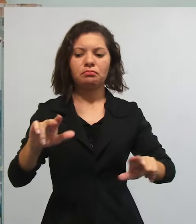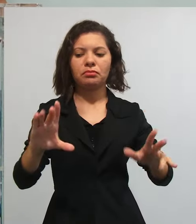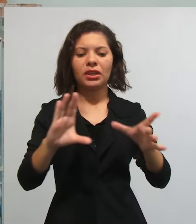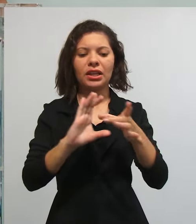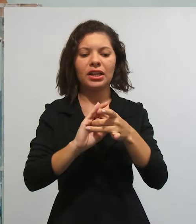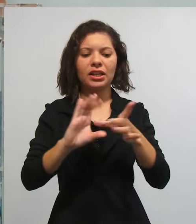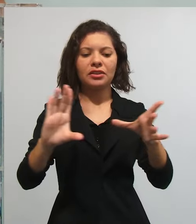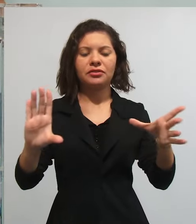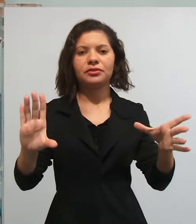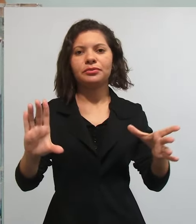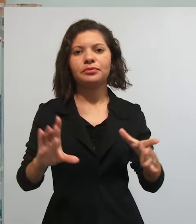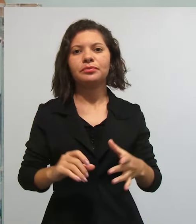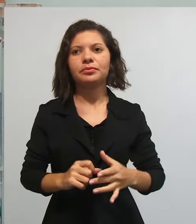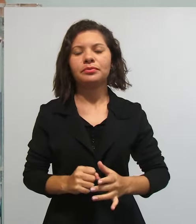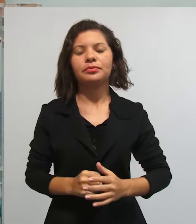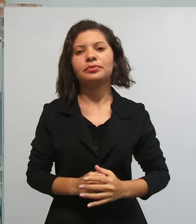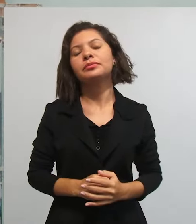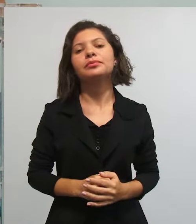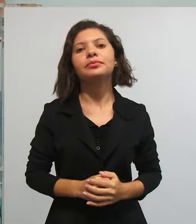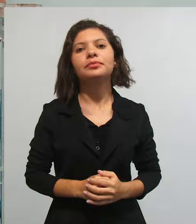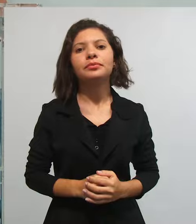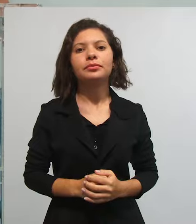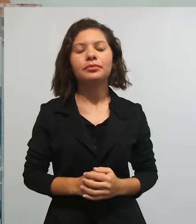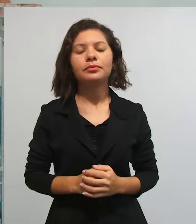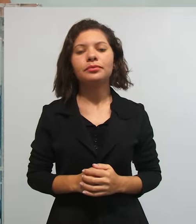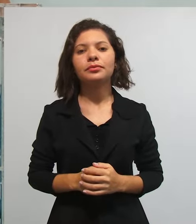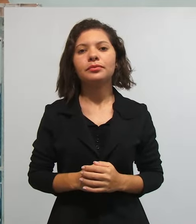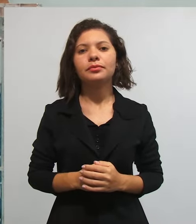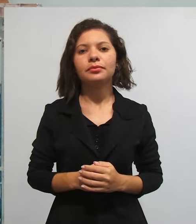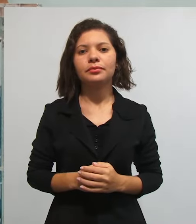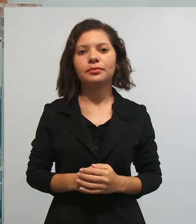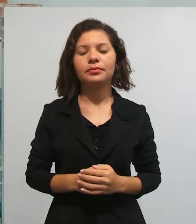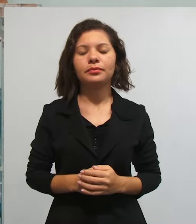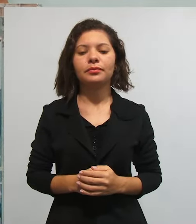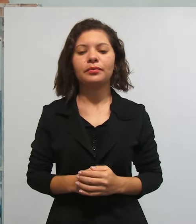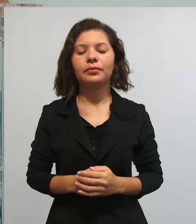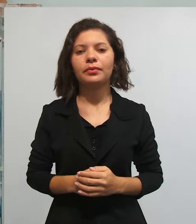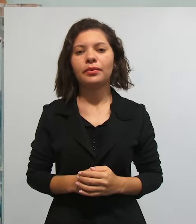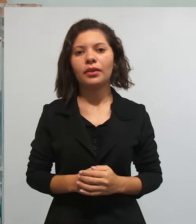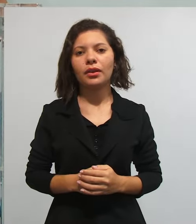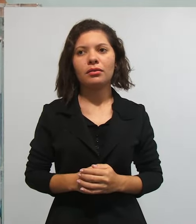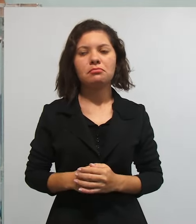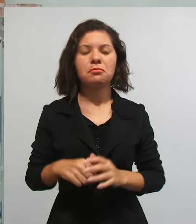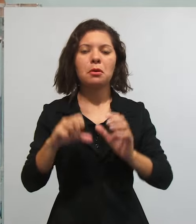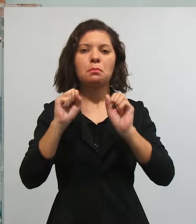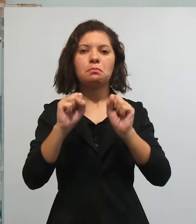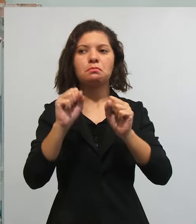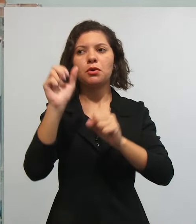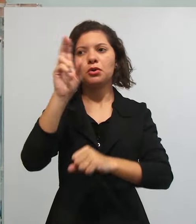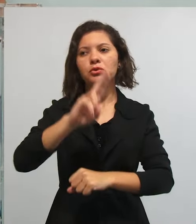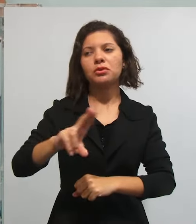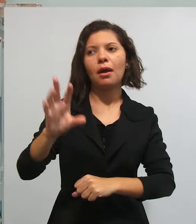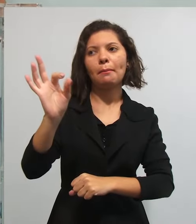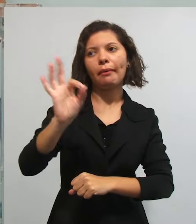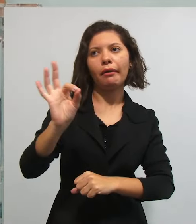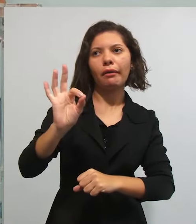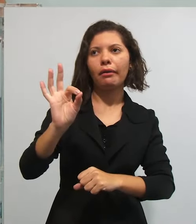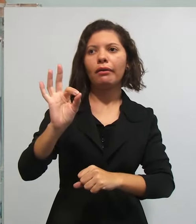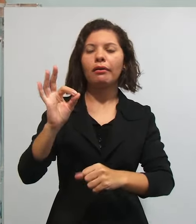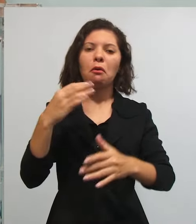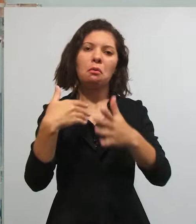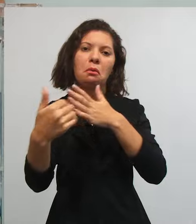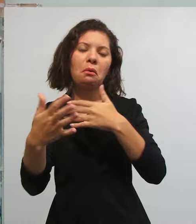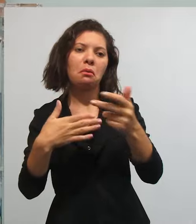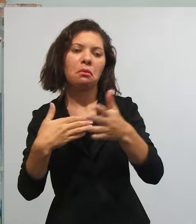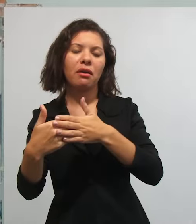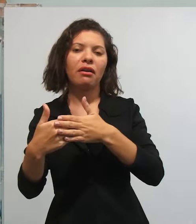conforme o ente planejou, certo? Se ele falou, eu vou usar tantos por cento para